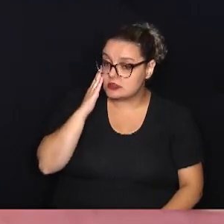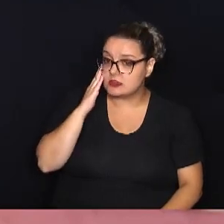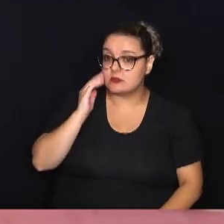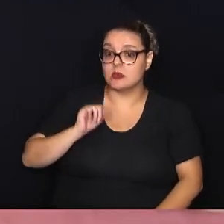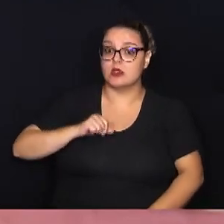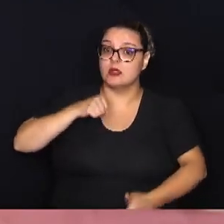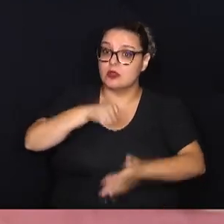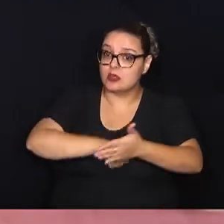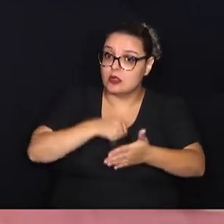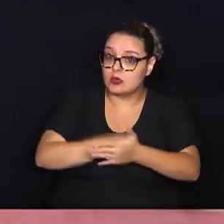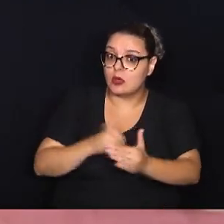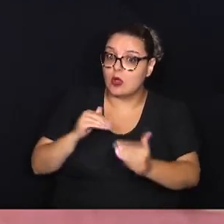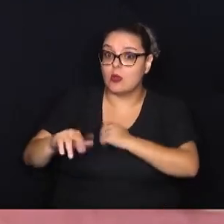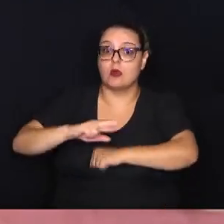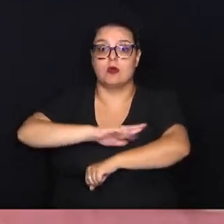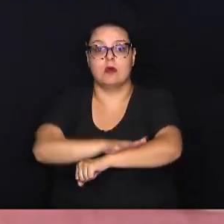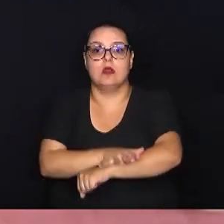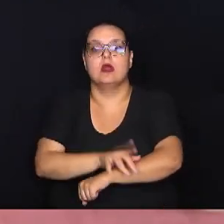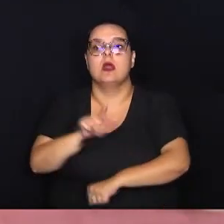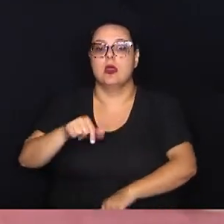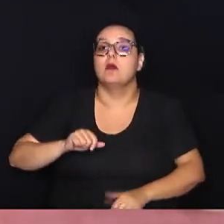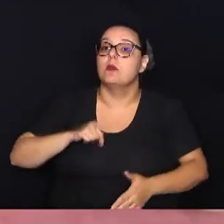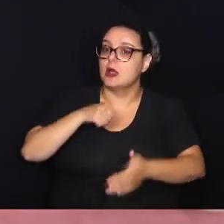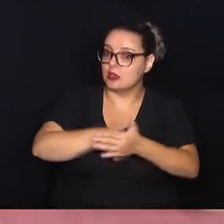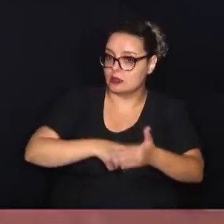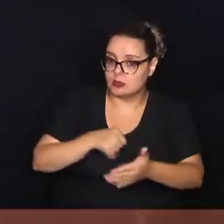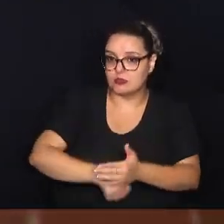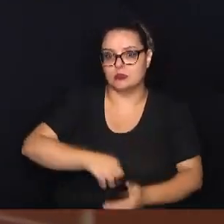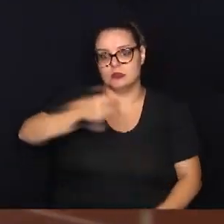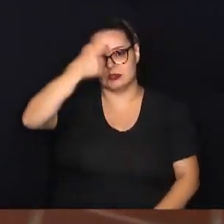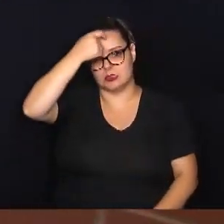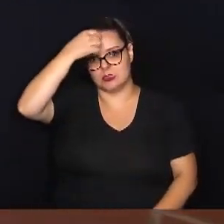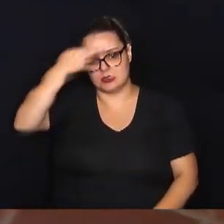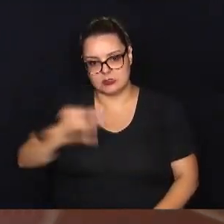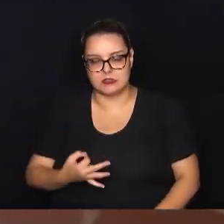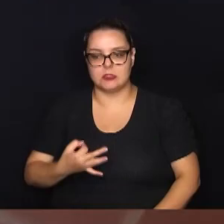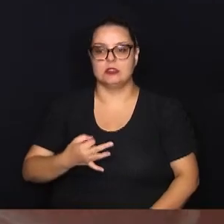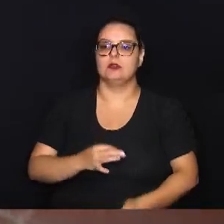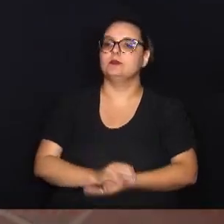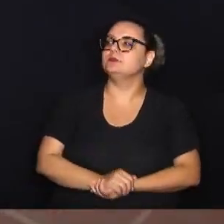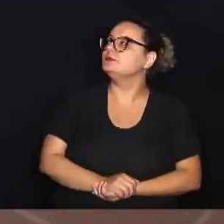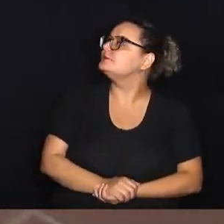luta antirracista é uma luta cidadã e ela não é uma luta de negros.